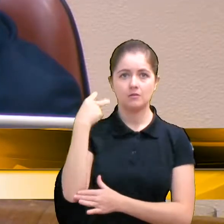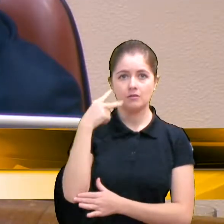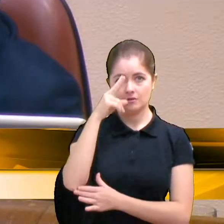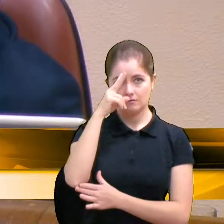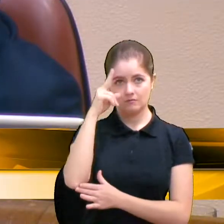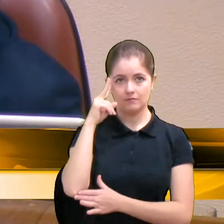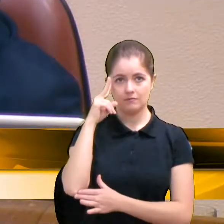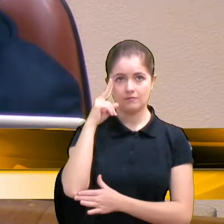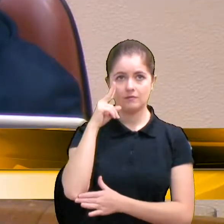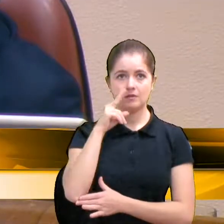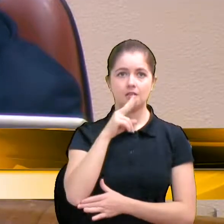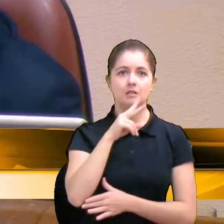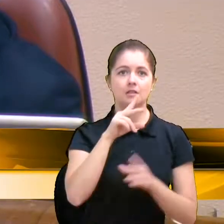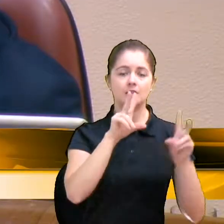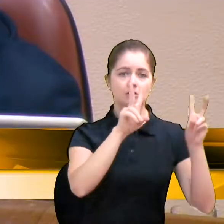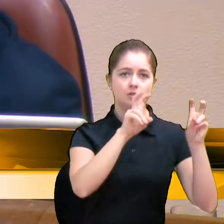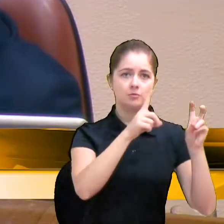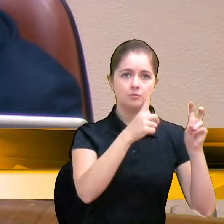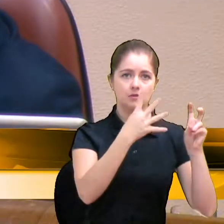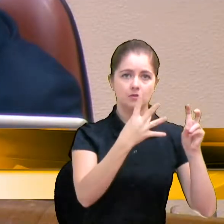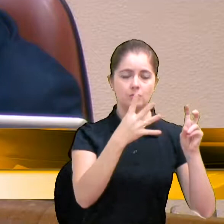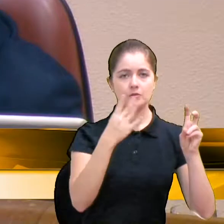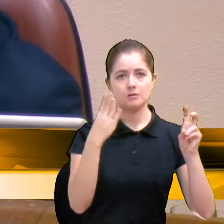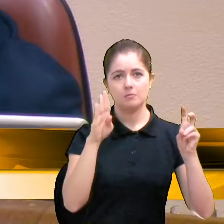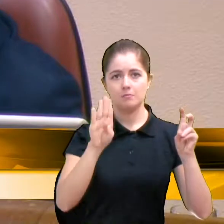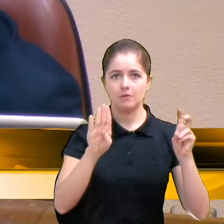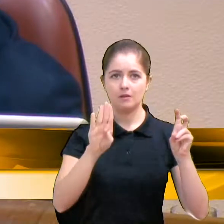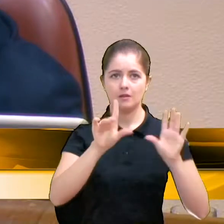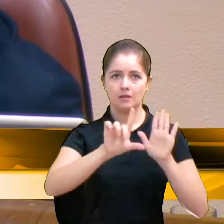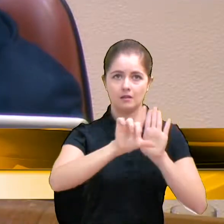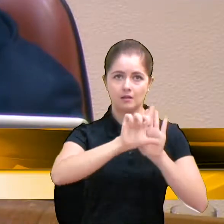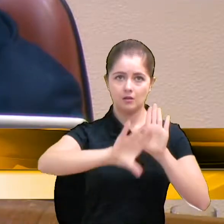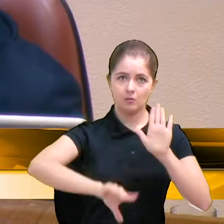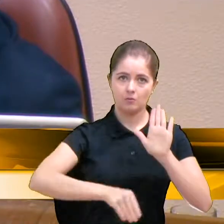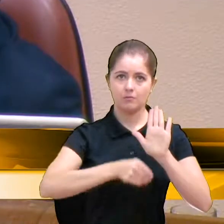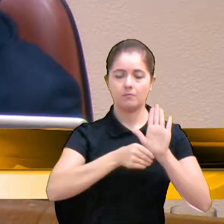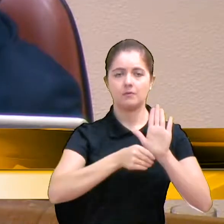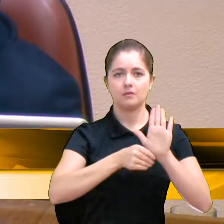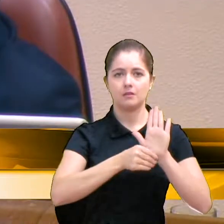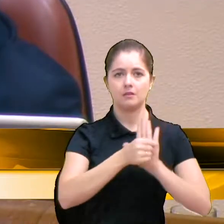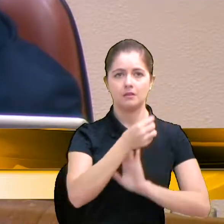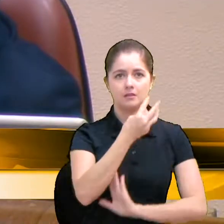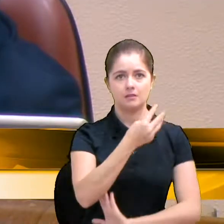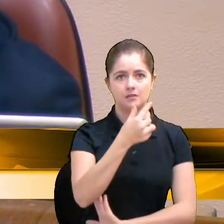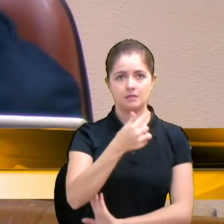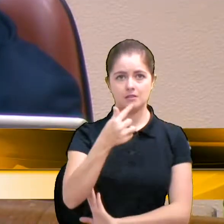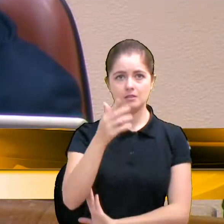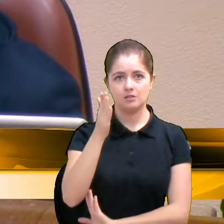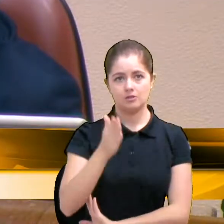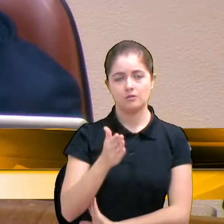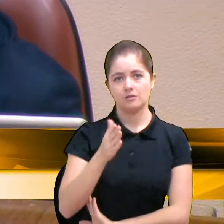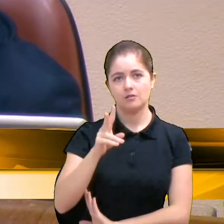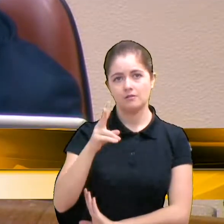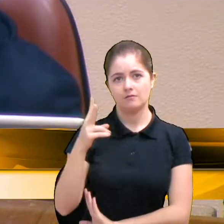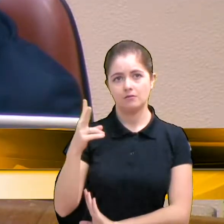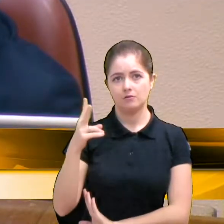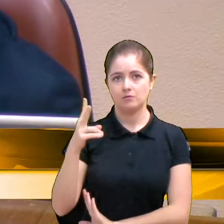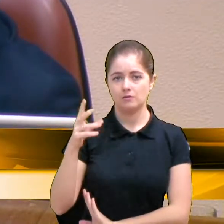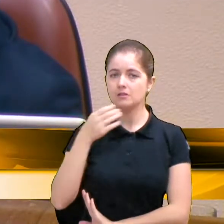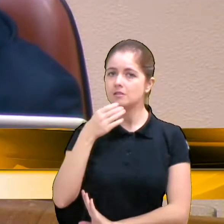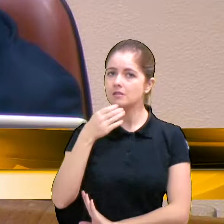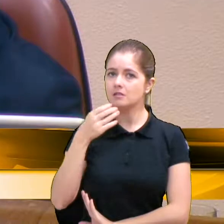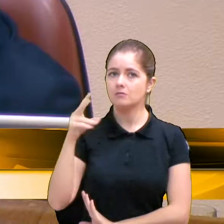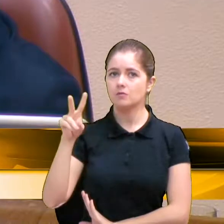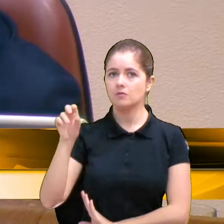título 14-B, capítulo único da lei complementar número 377, de 22 de dezembro de 2010, que consolida